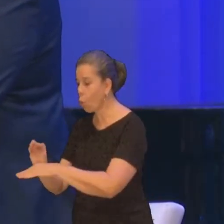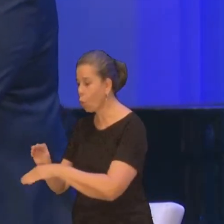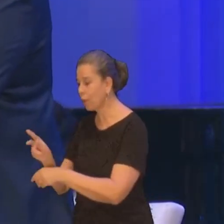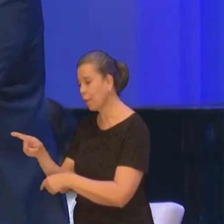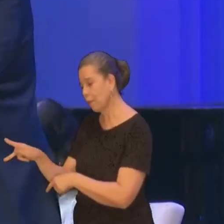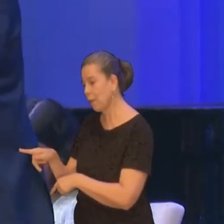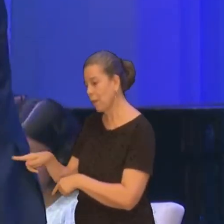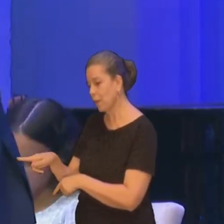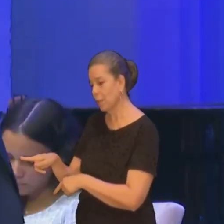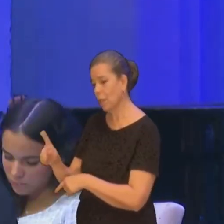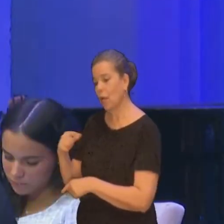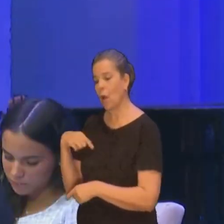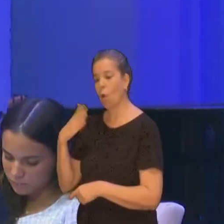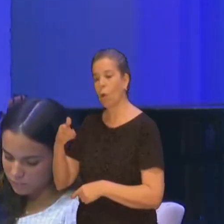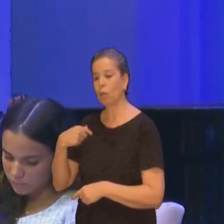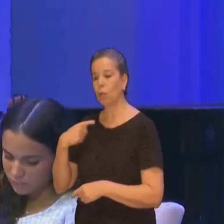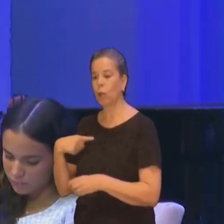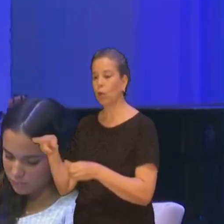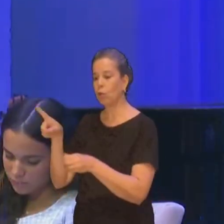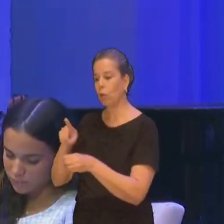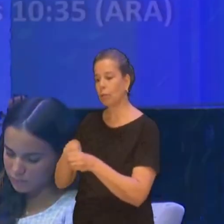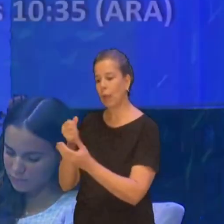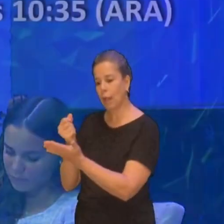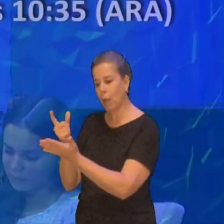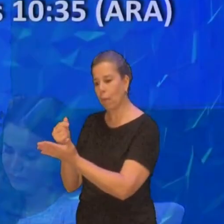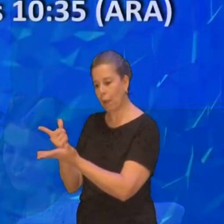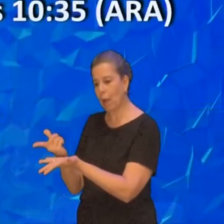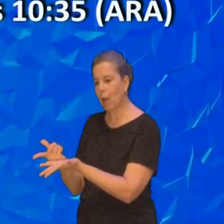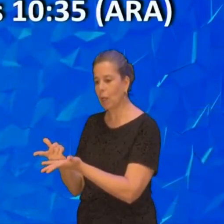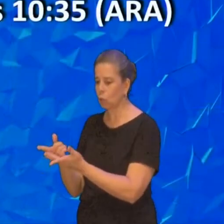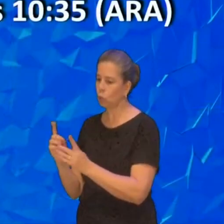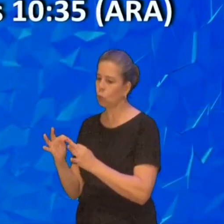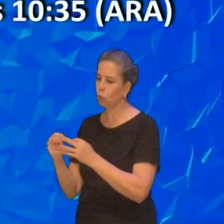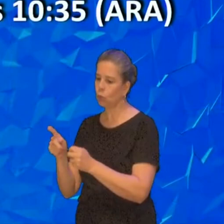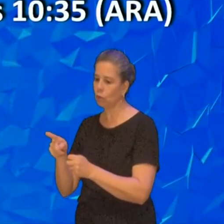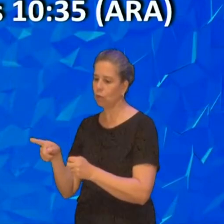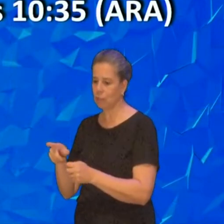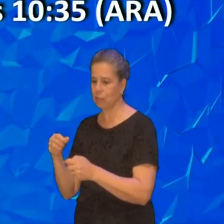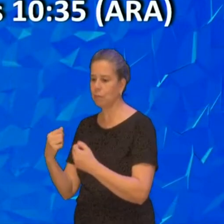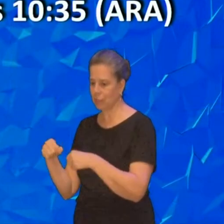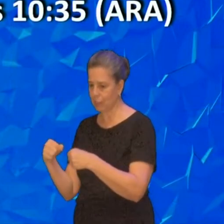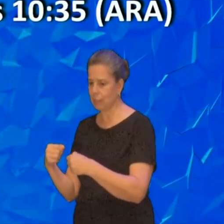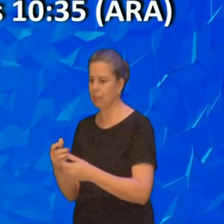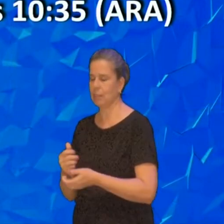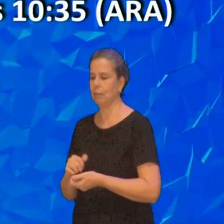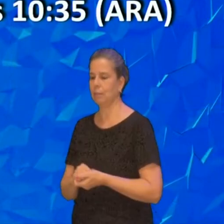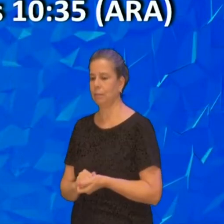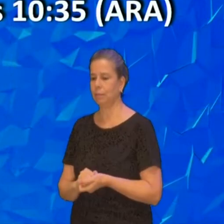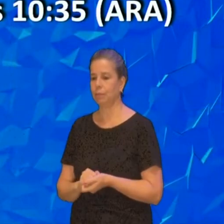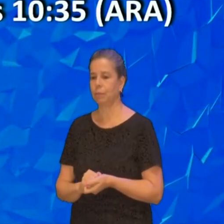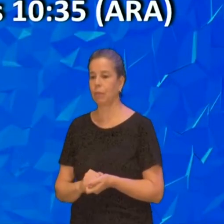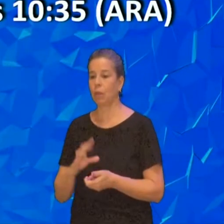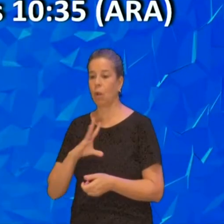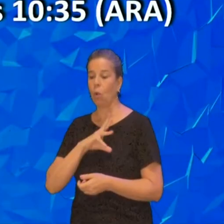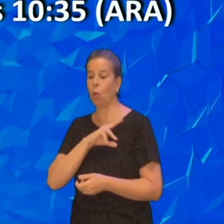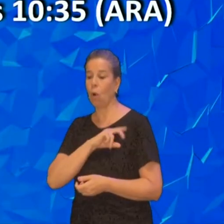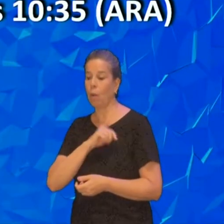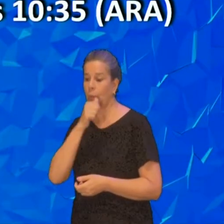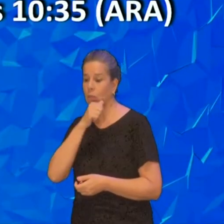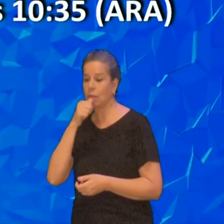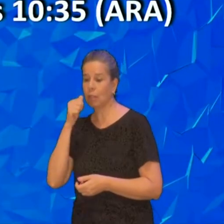as despesas que você tiver. Meus irmãos, o amor se sacrifica e